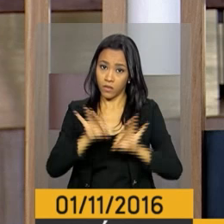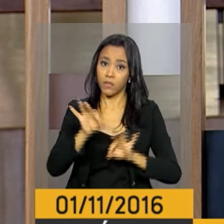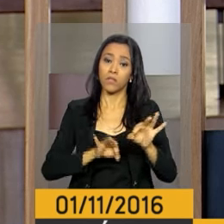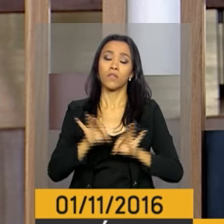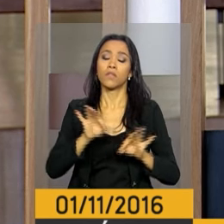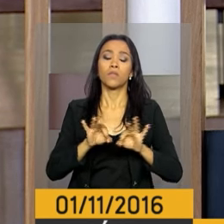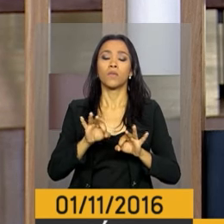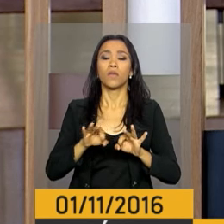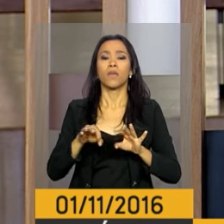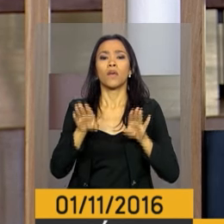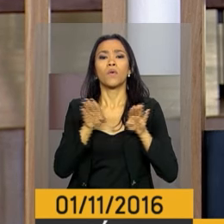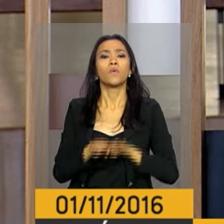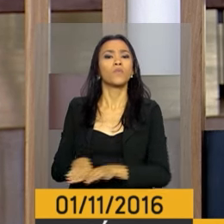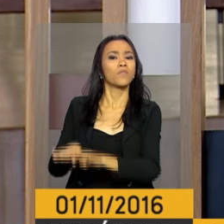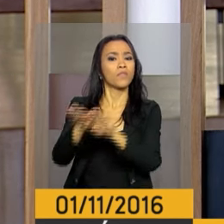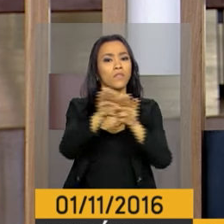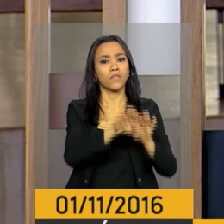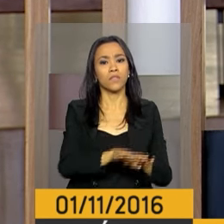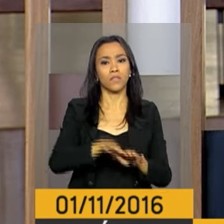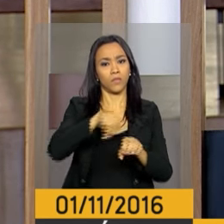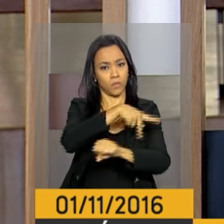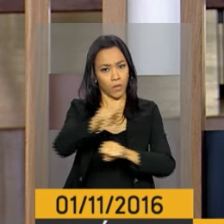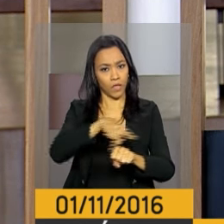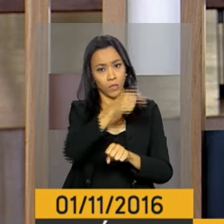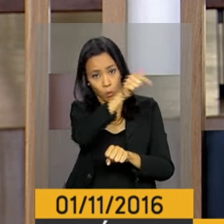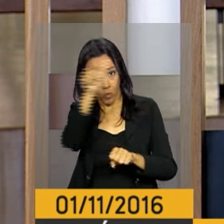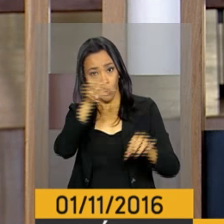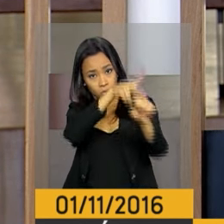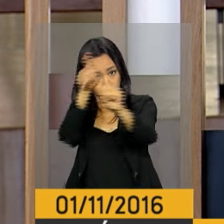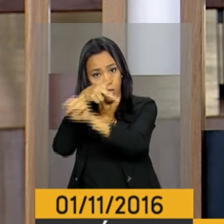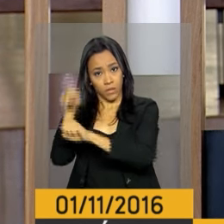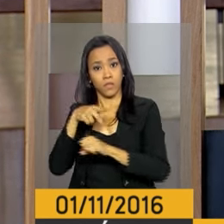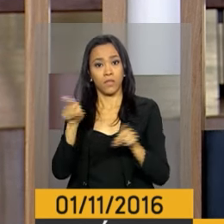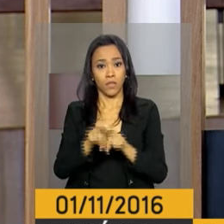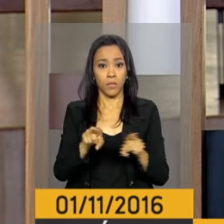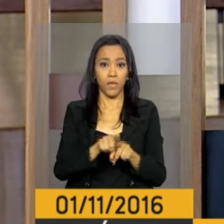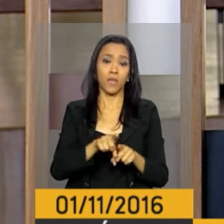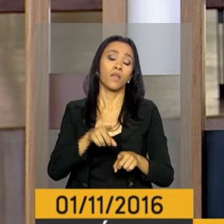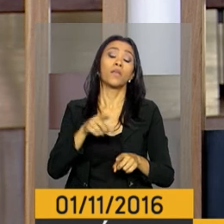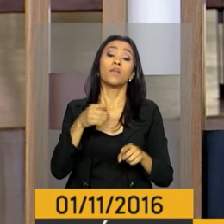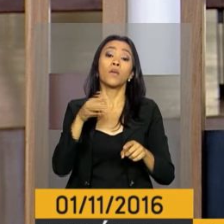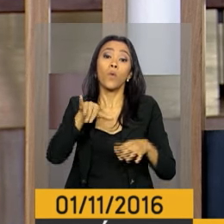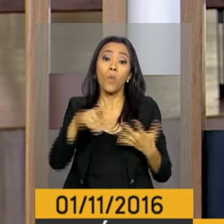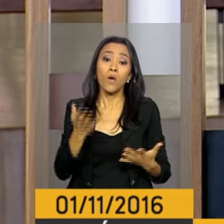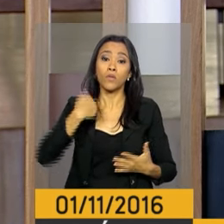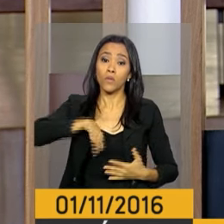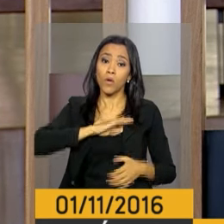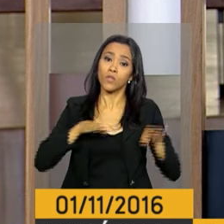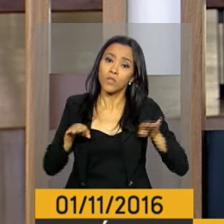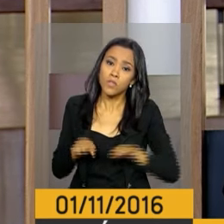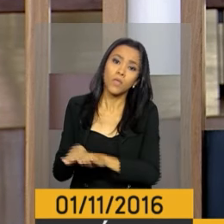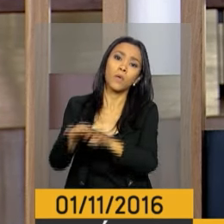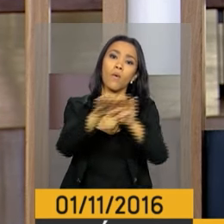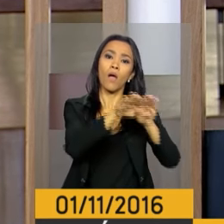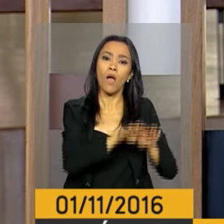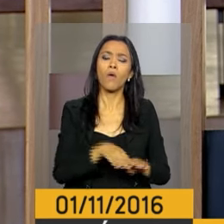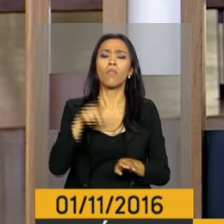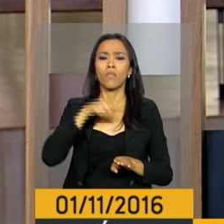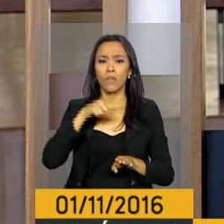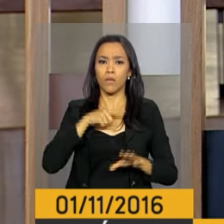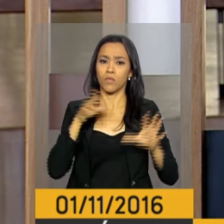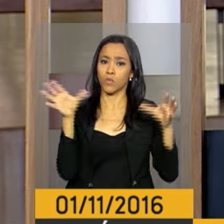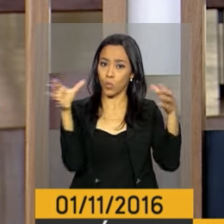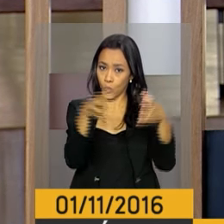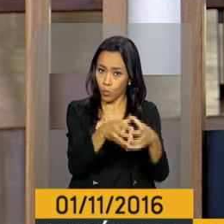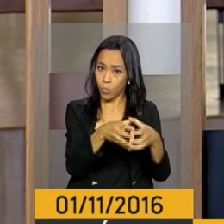relações do país. E, nesse particular, a universalizá-la, nós também temos grupos